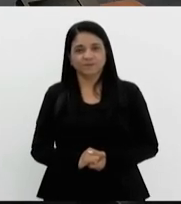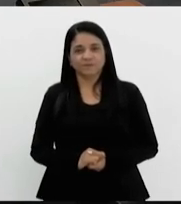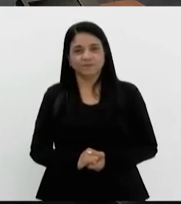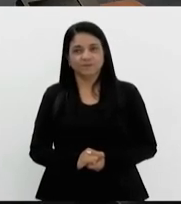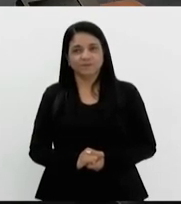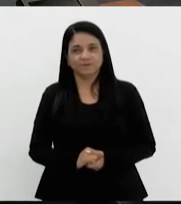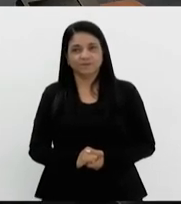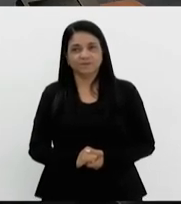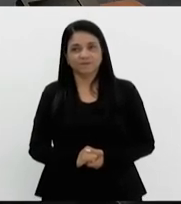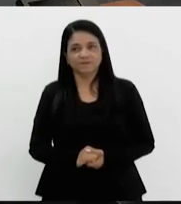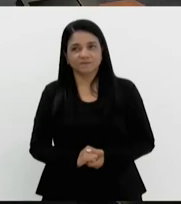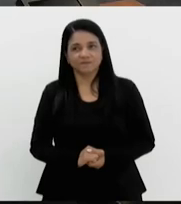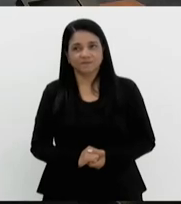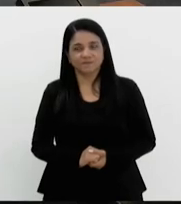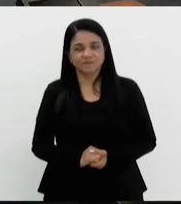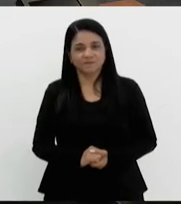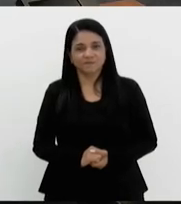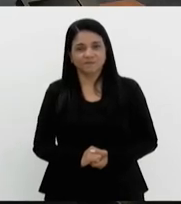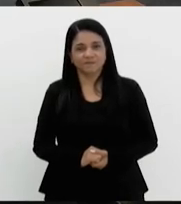A gente toma assim mesmo. Tá.